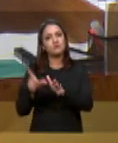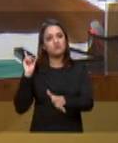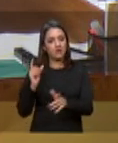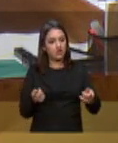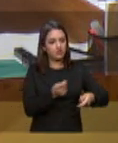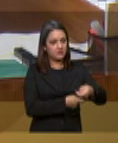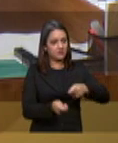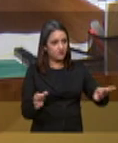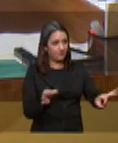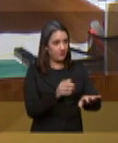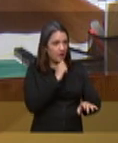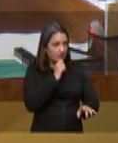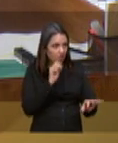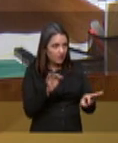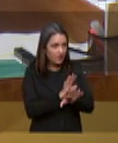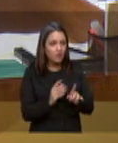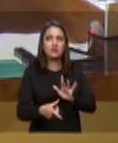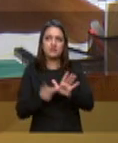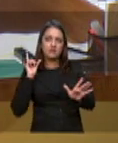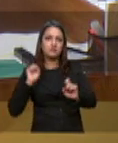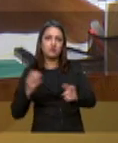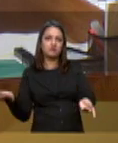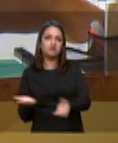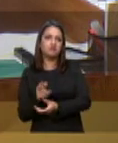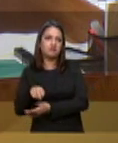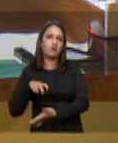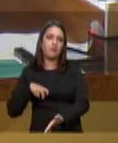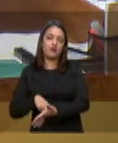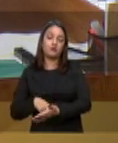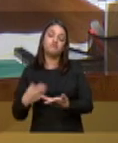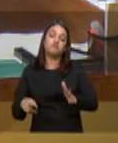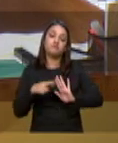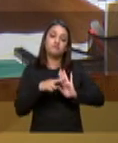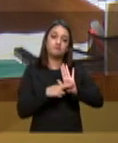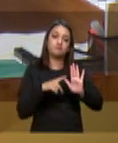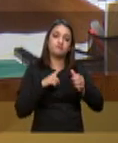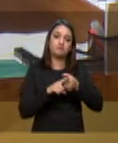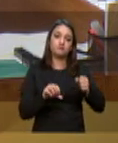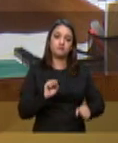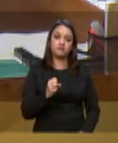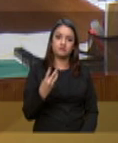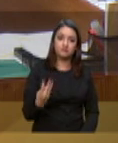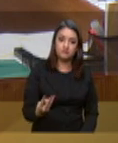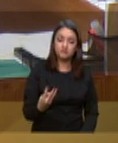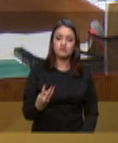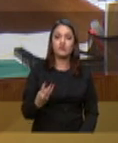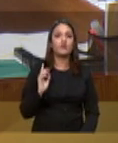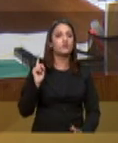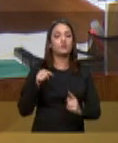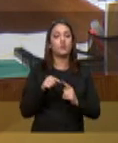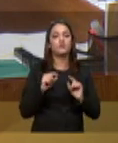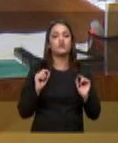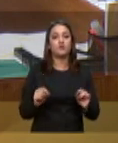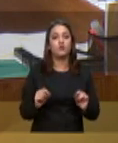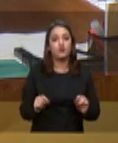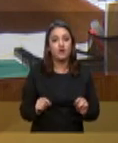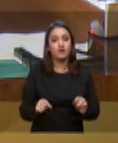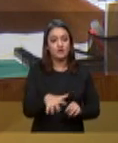esfera administrativa procedimento administrativo fiscal. A norma contida no artigo 83 tem como destinatário os